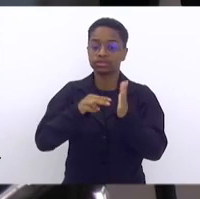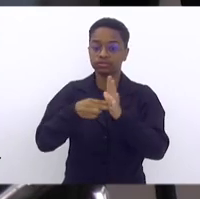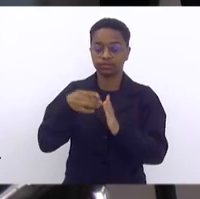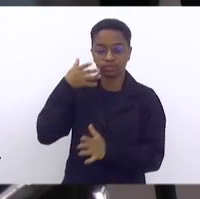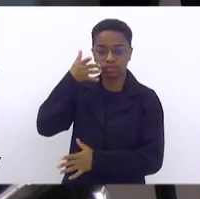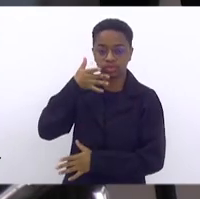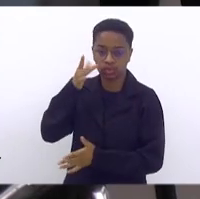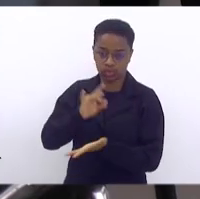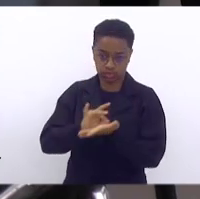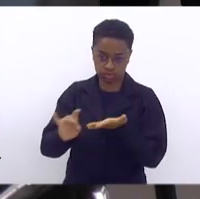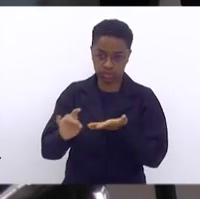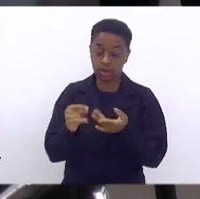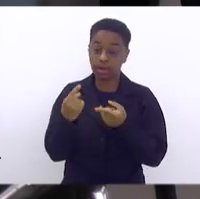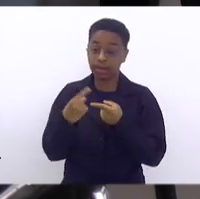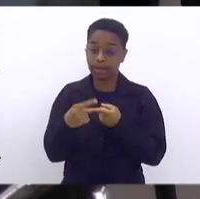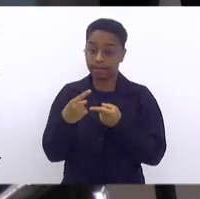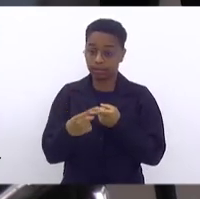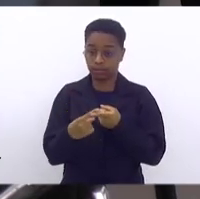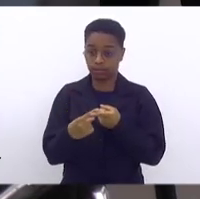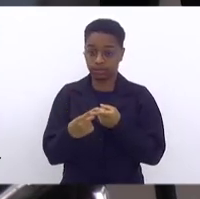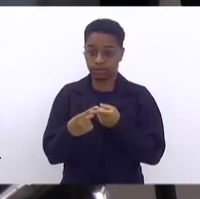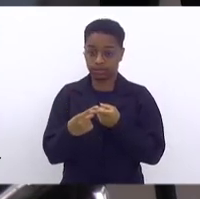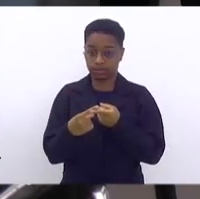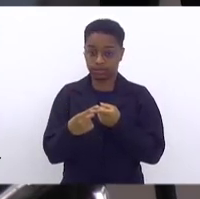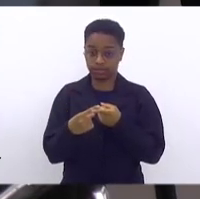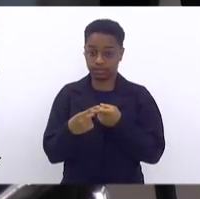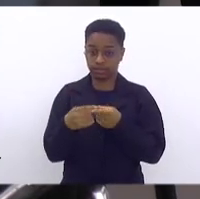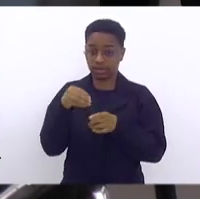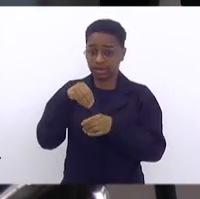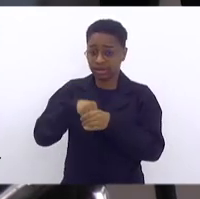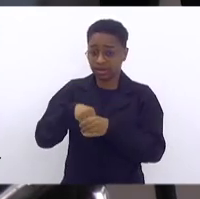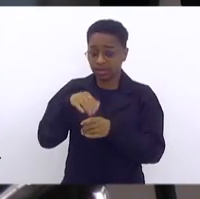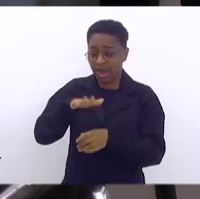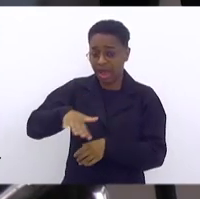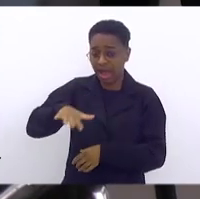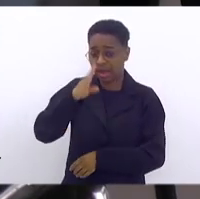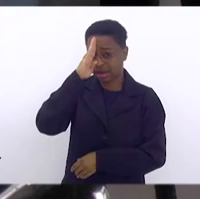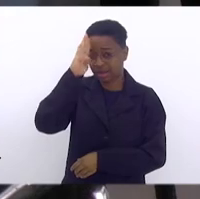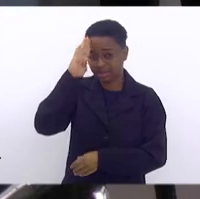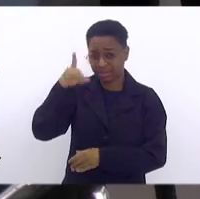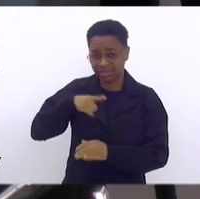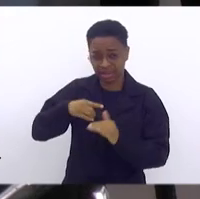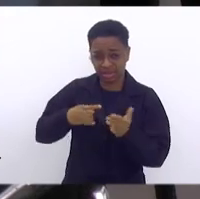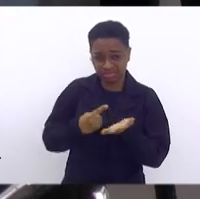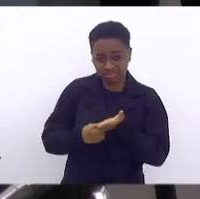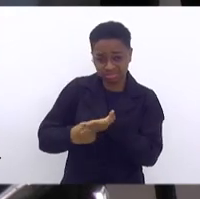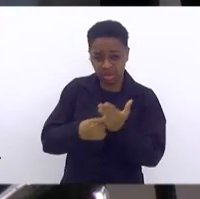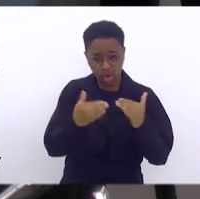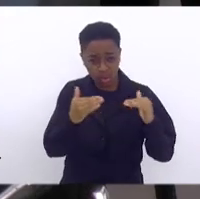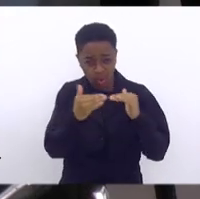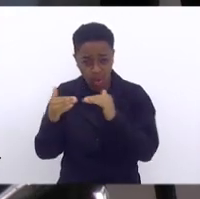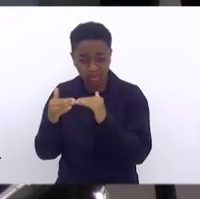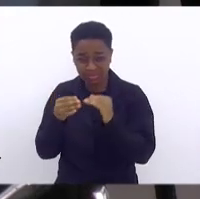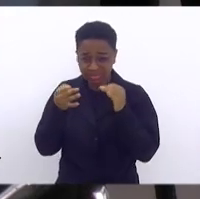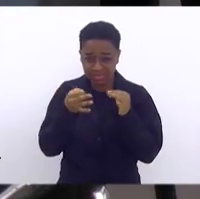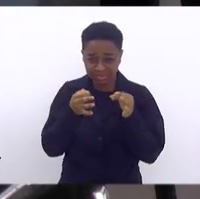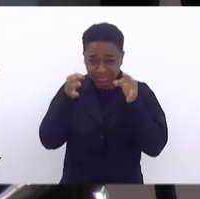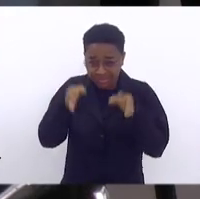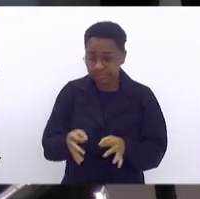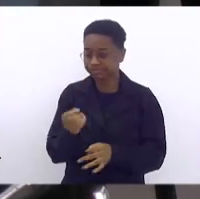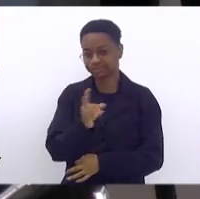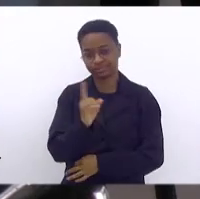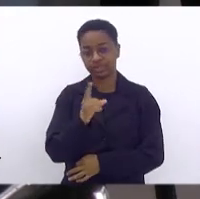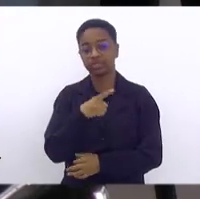ódio, né? Porque nem na literatura acadêmica a gente tem consenso. A gente tem algumas vertentes que